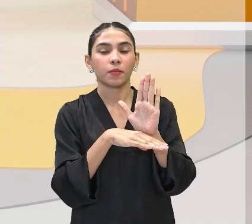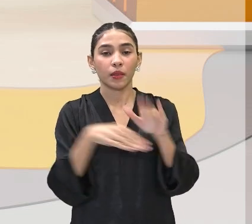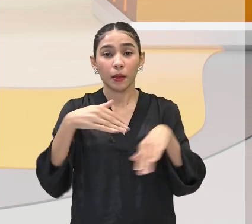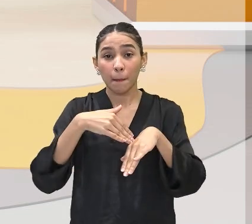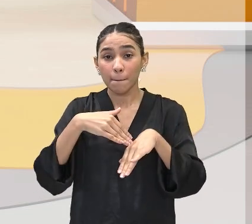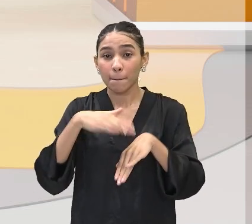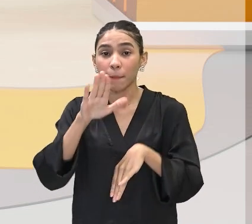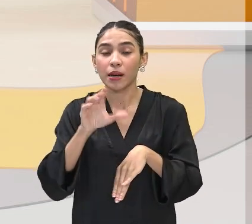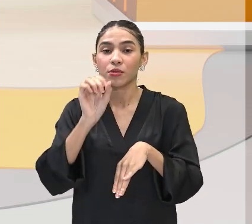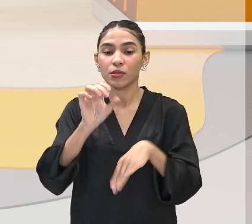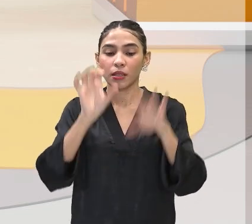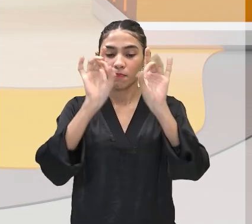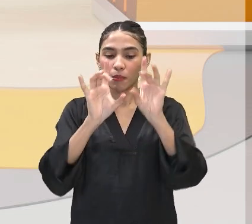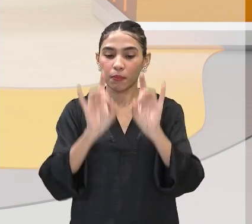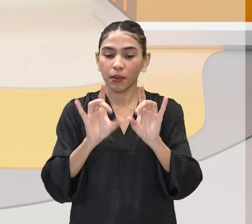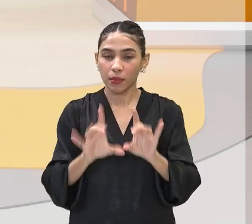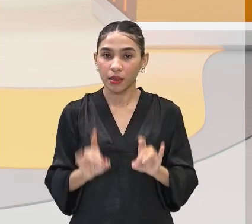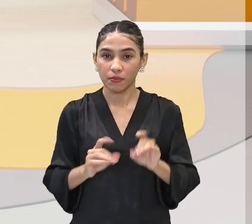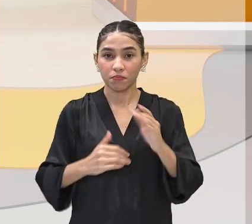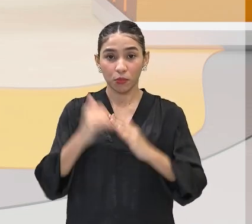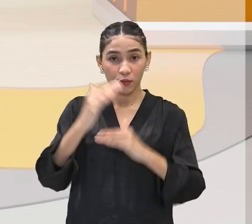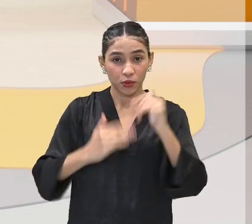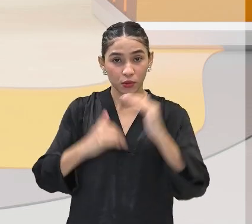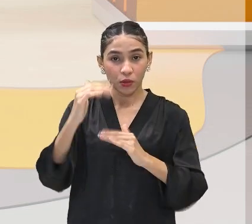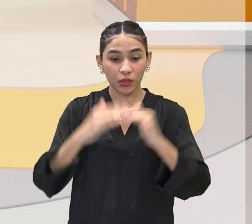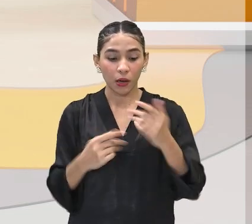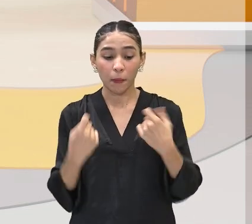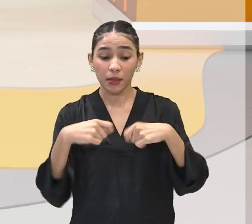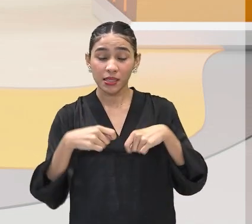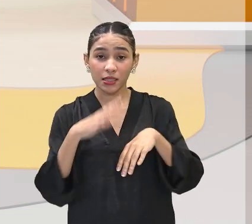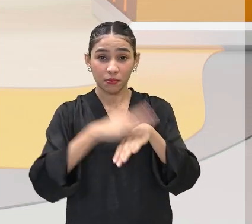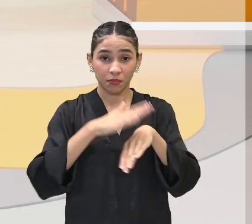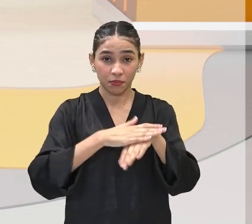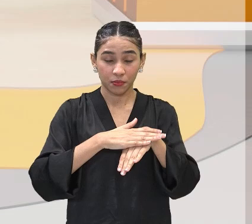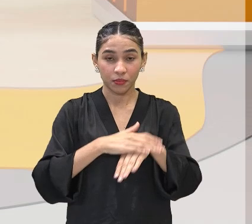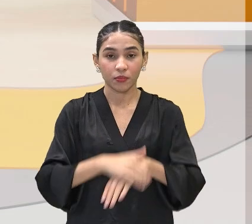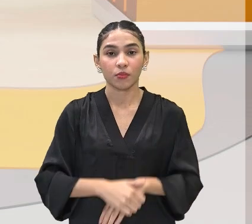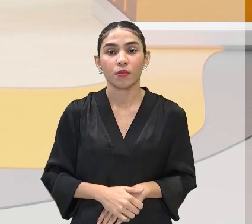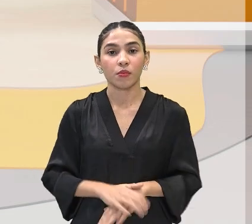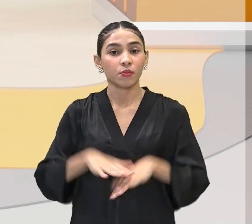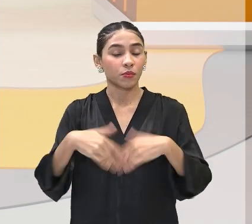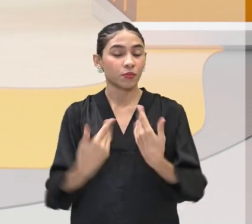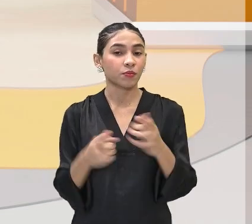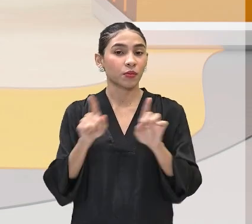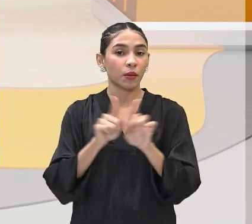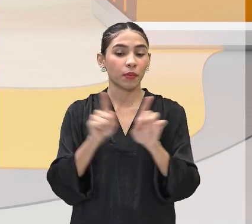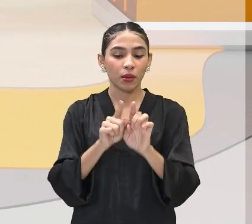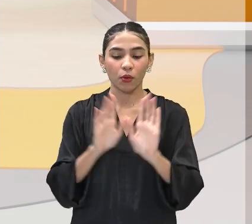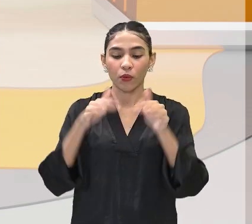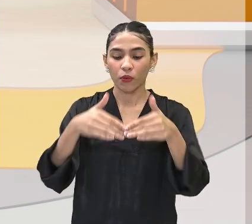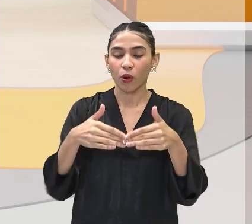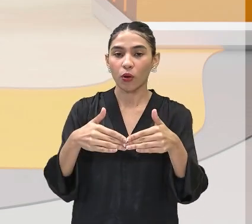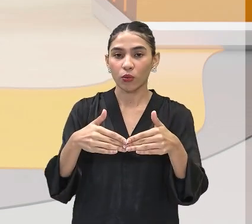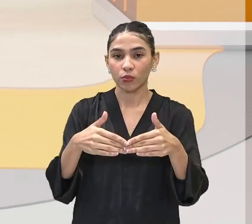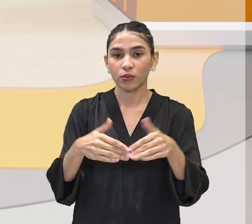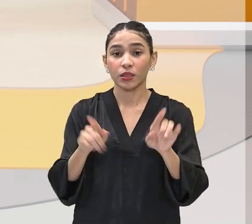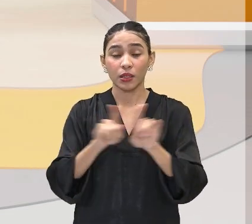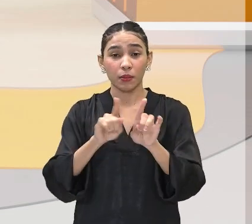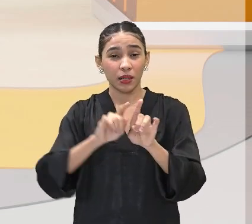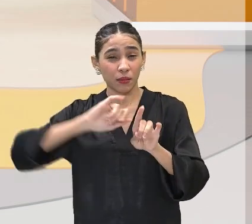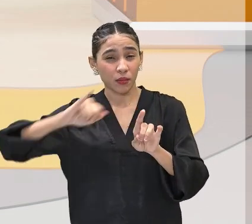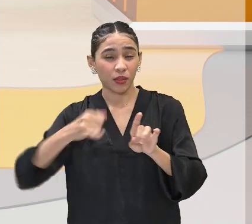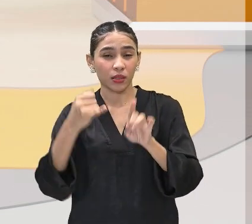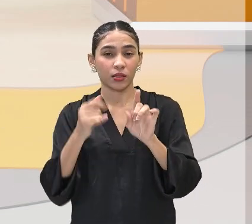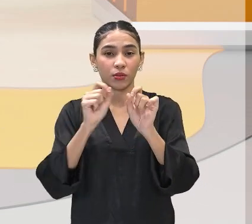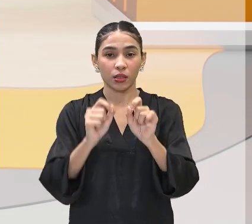mais especialistas naquilo que ele deveria fazer, tornando o trabalho, né, e a